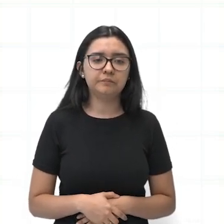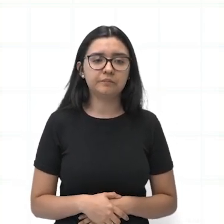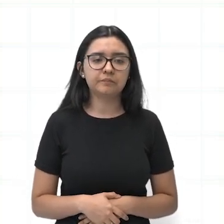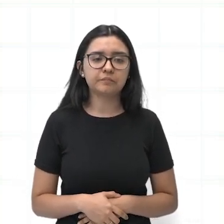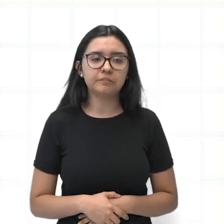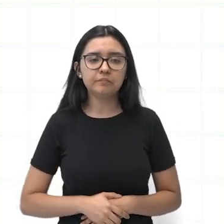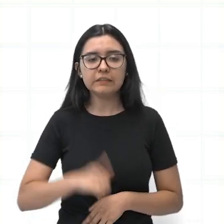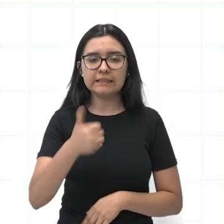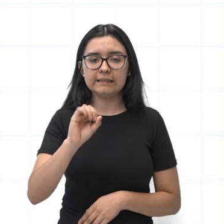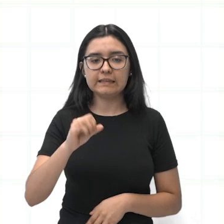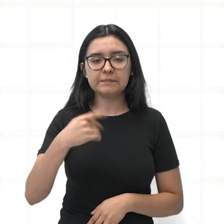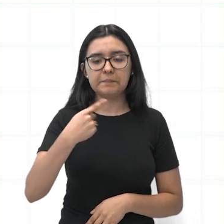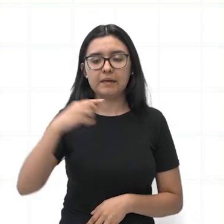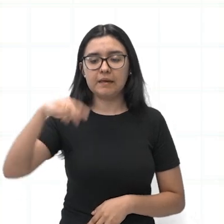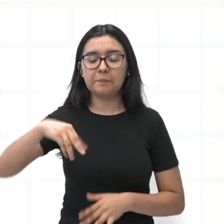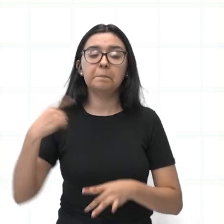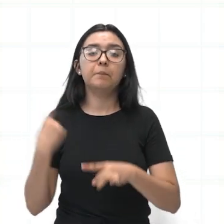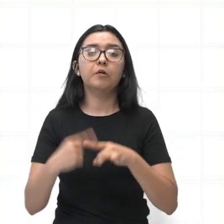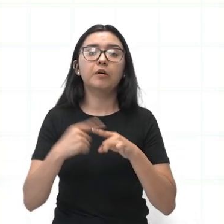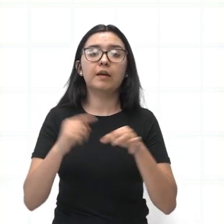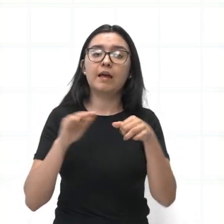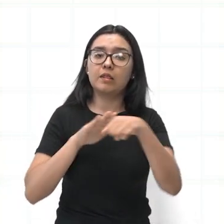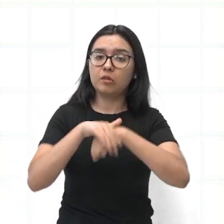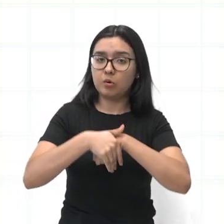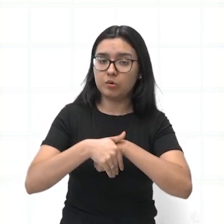p.m. porque é à noite, tá bom? Então, eles